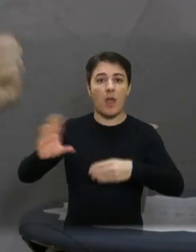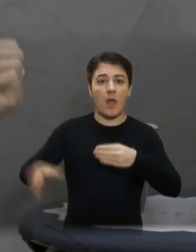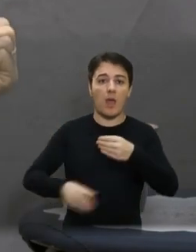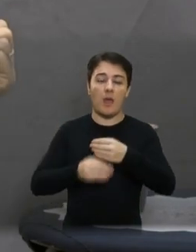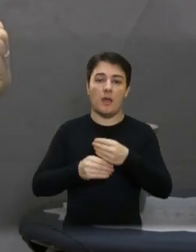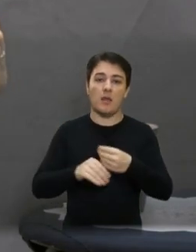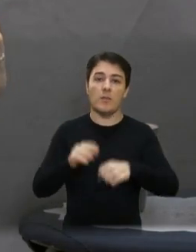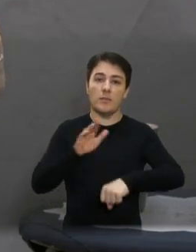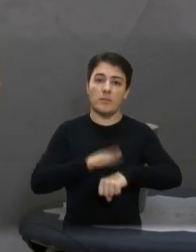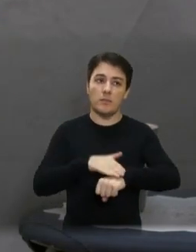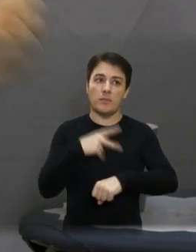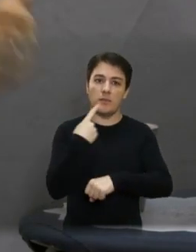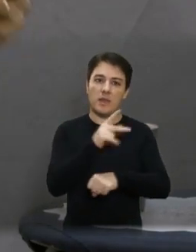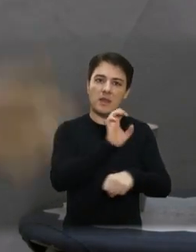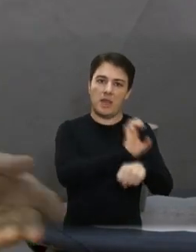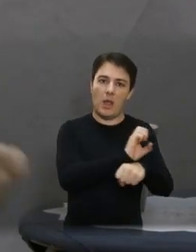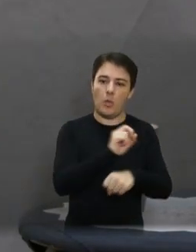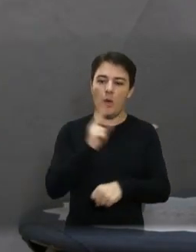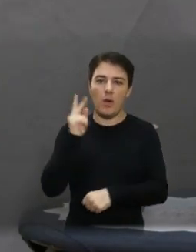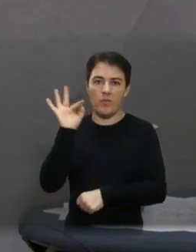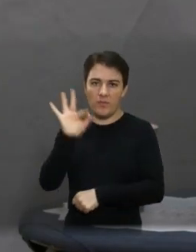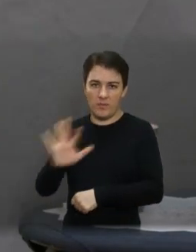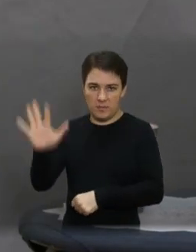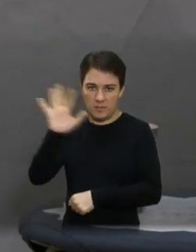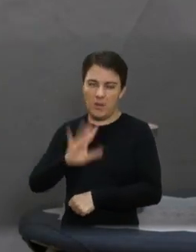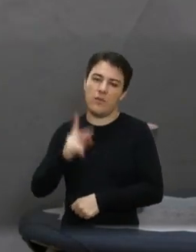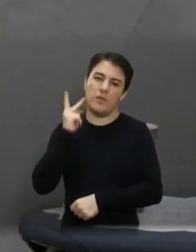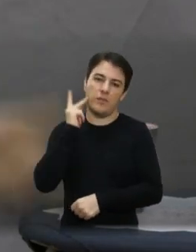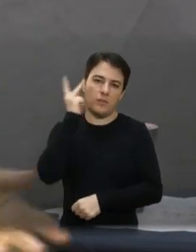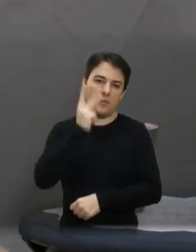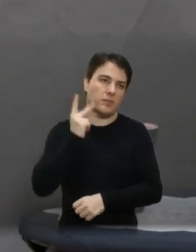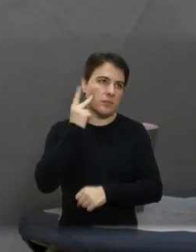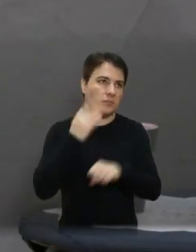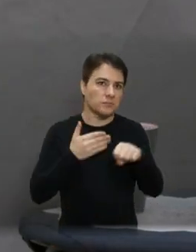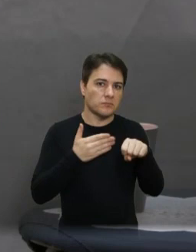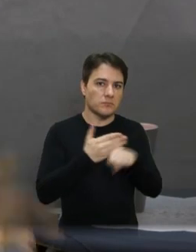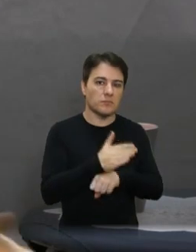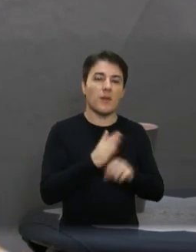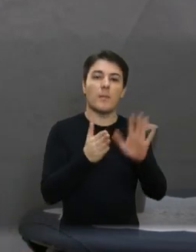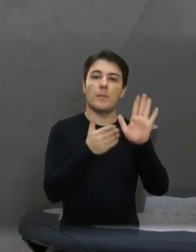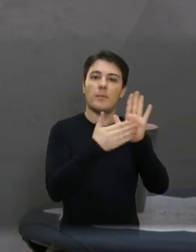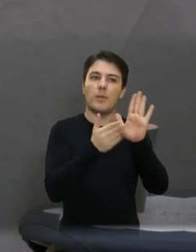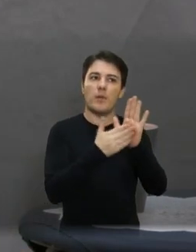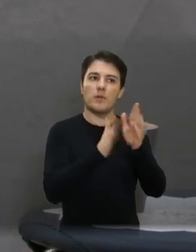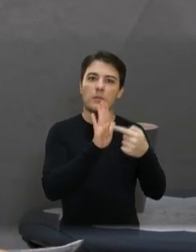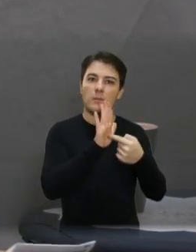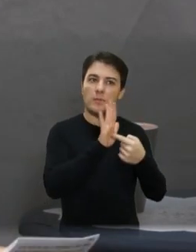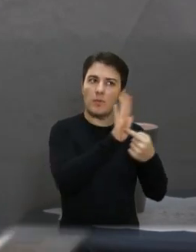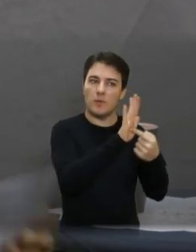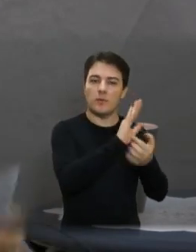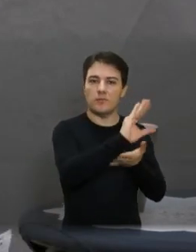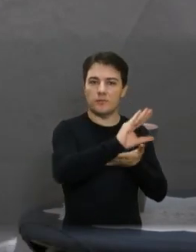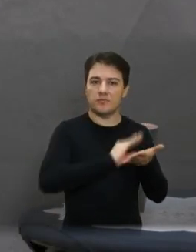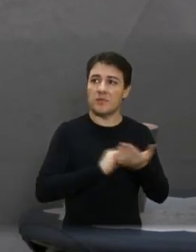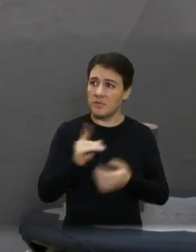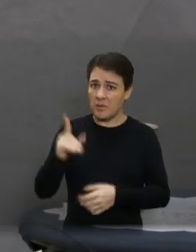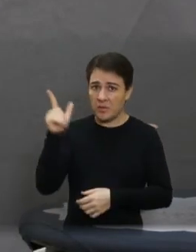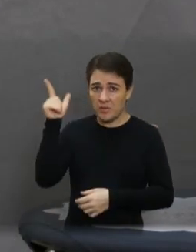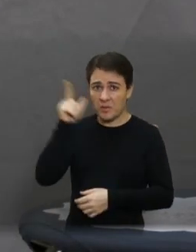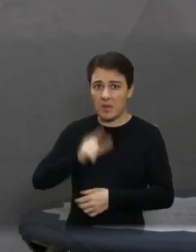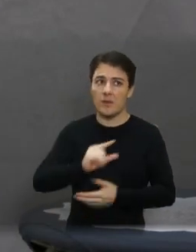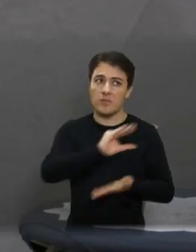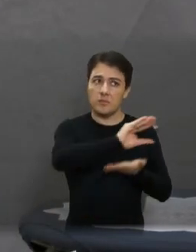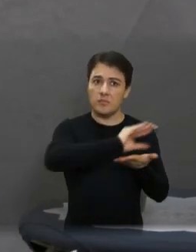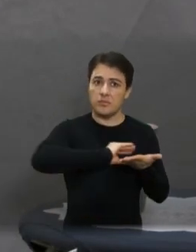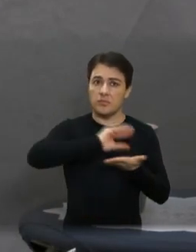estadual ou federal E aí o vereador vai faz o contato apresenta a proposta apresenta o pedido a vereadora conseguiu